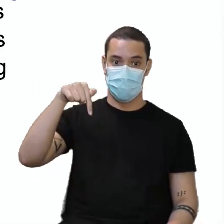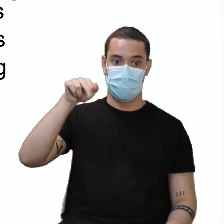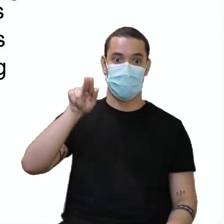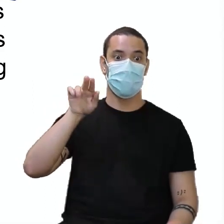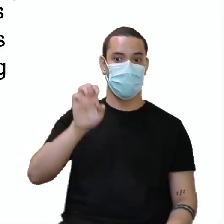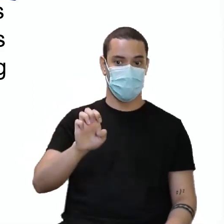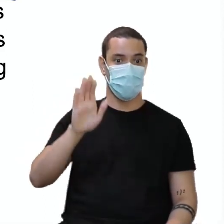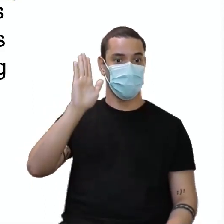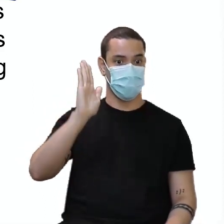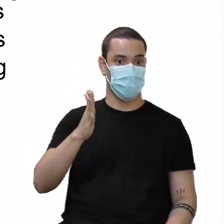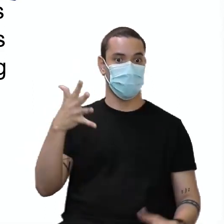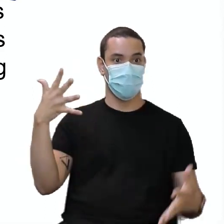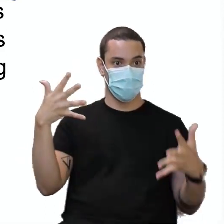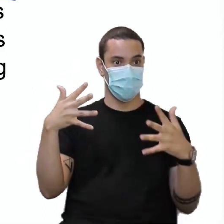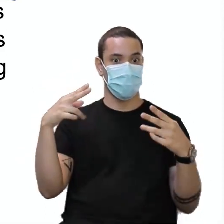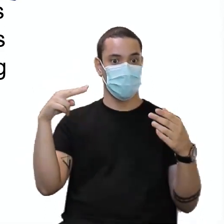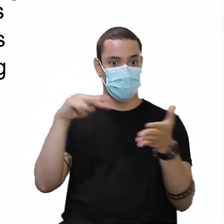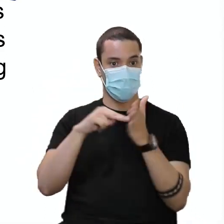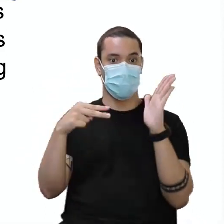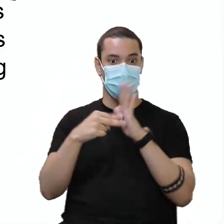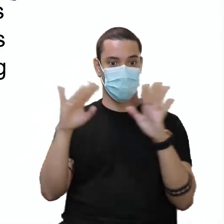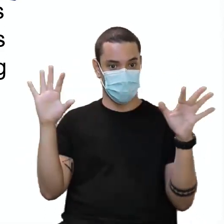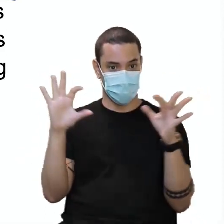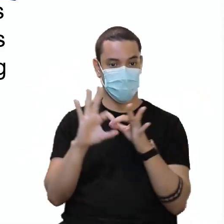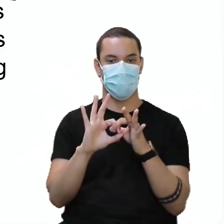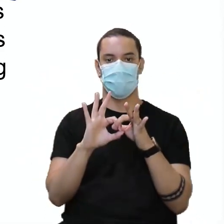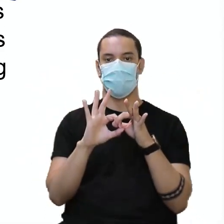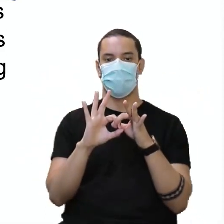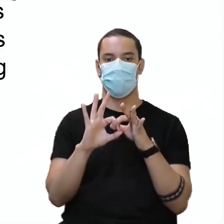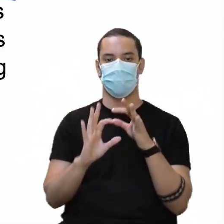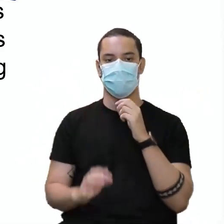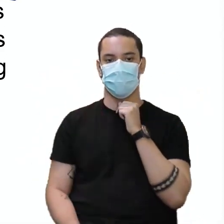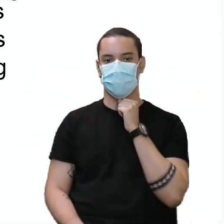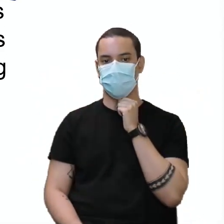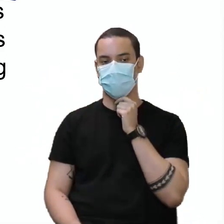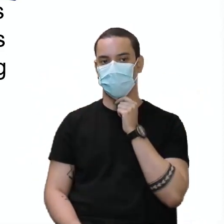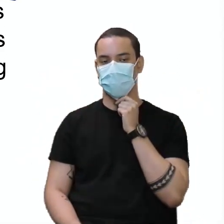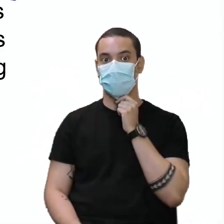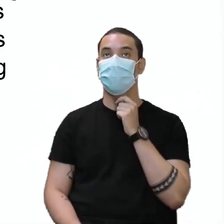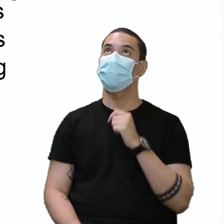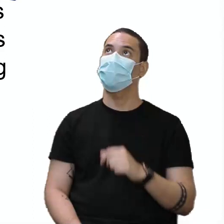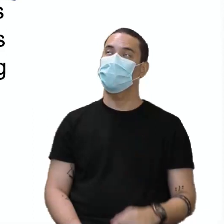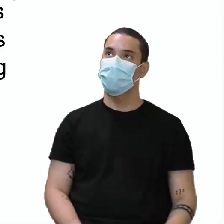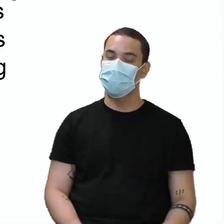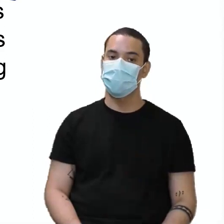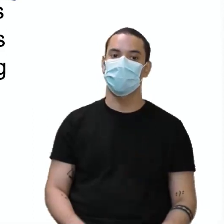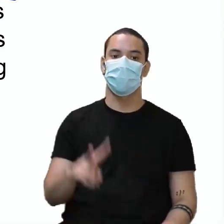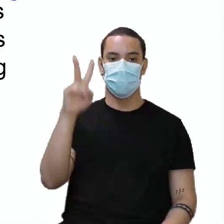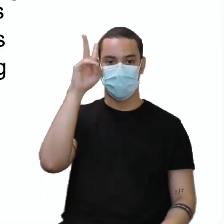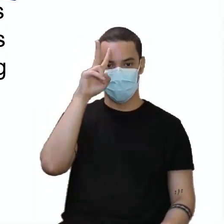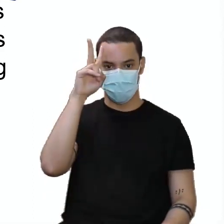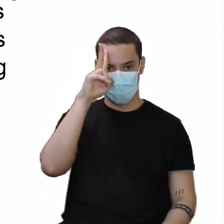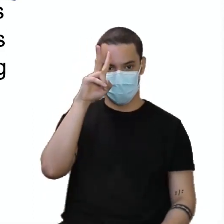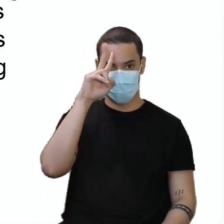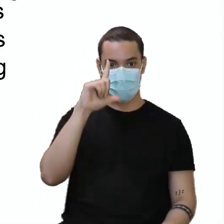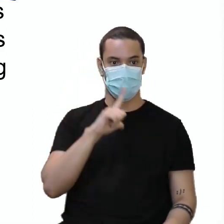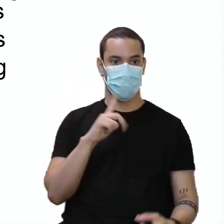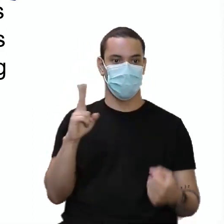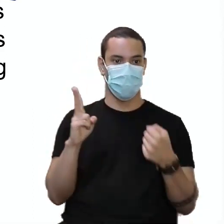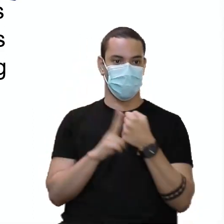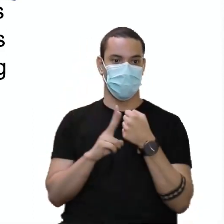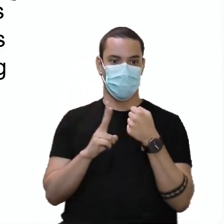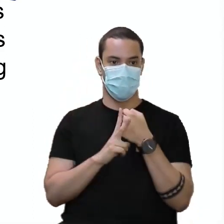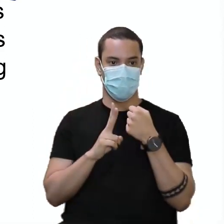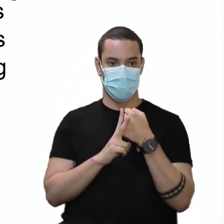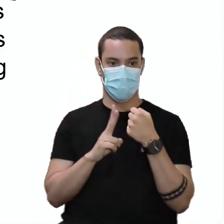um cognato, e você sabe que park é parque. E aí você já sabe, eu estou vendo a palavra park aqui, eu estou vendo o verbo